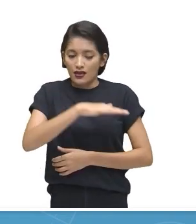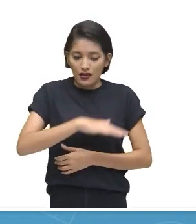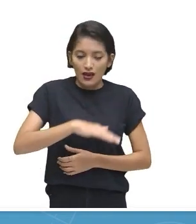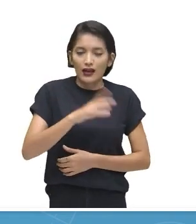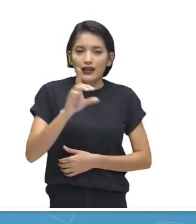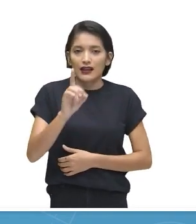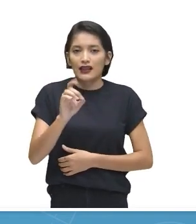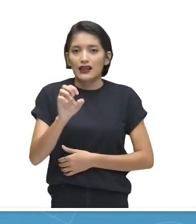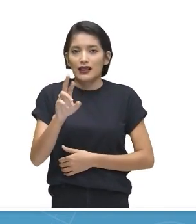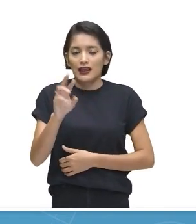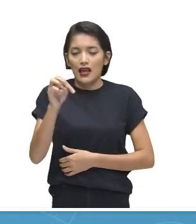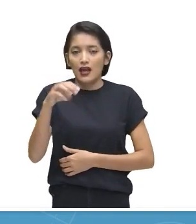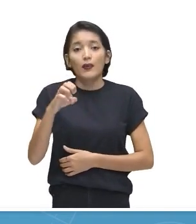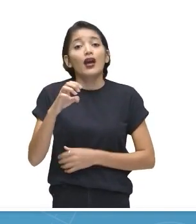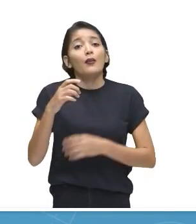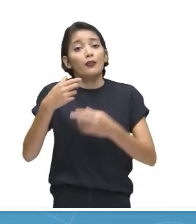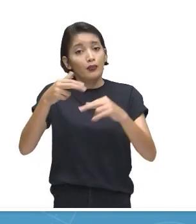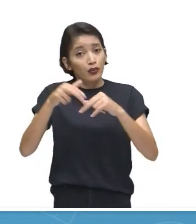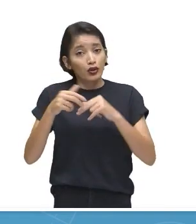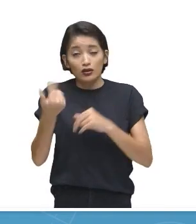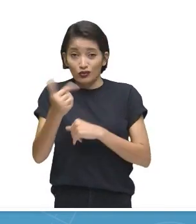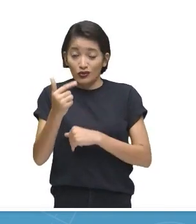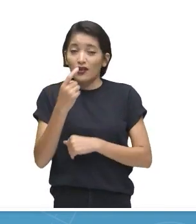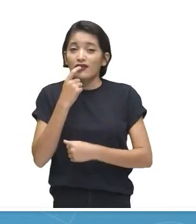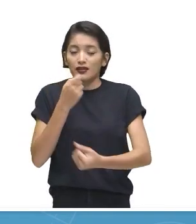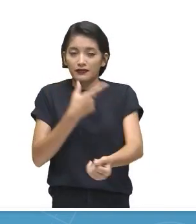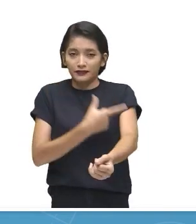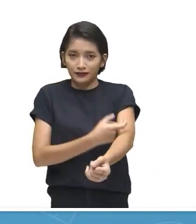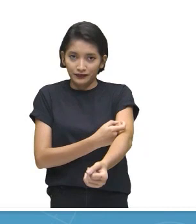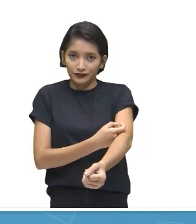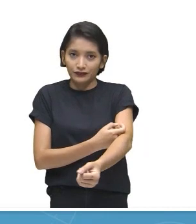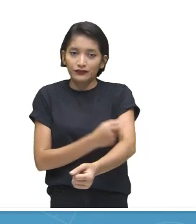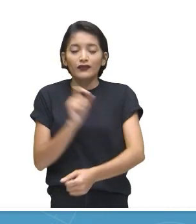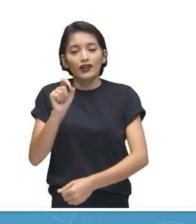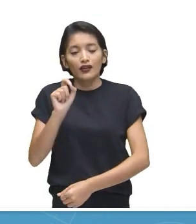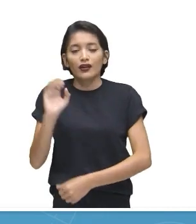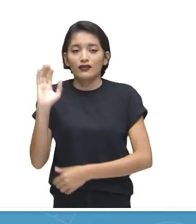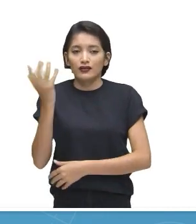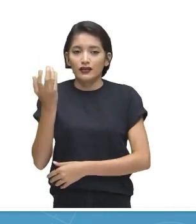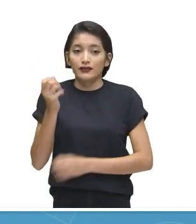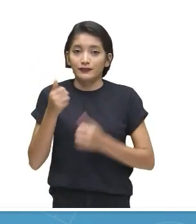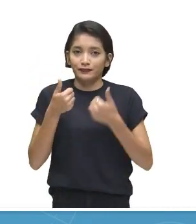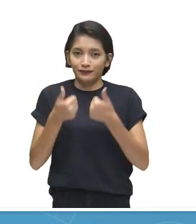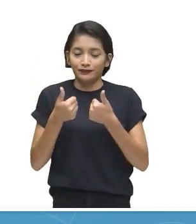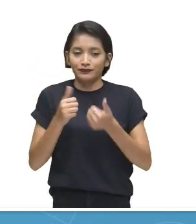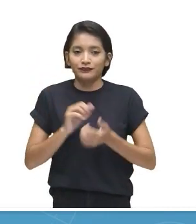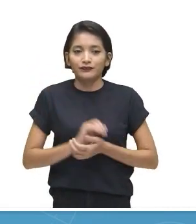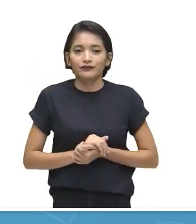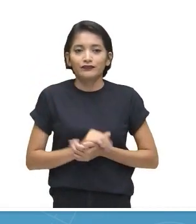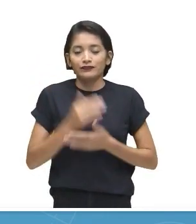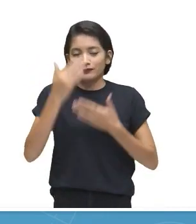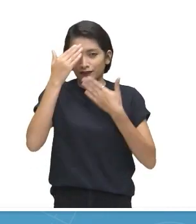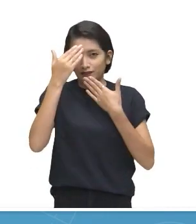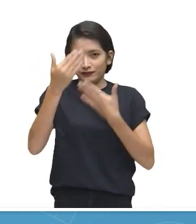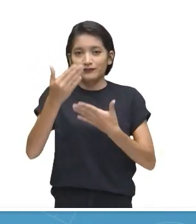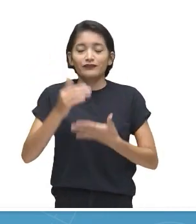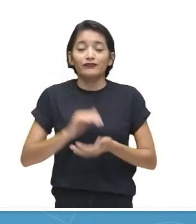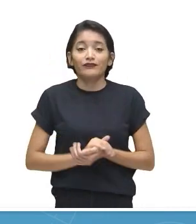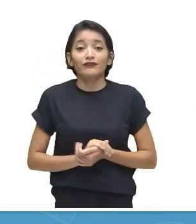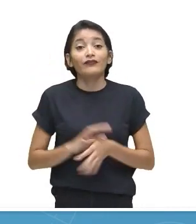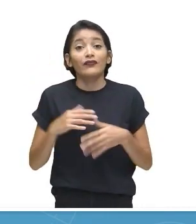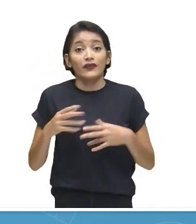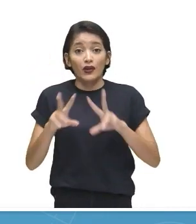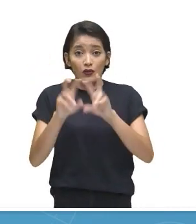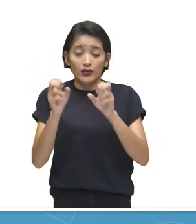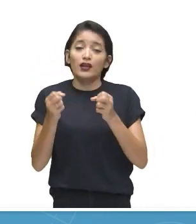derme, então não teve sangramento. Então, foi isso que aconteceu aí com o pé da irmã do Júnior, certo? Muito bem, então essa foi a